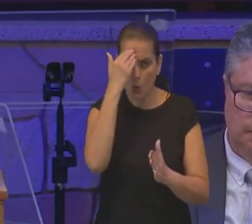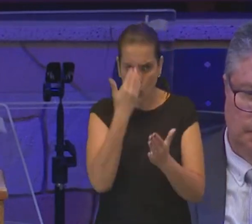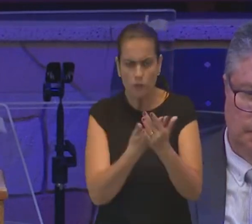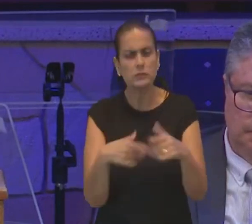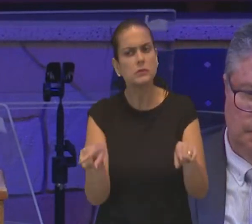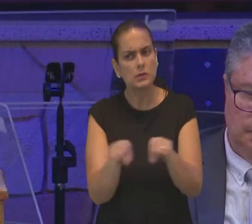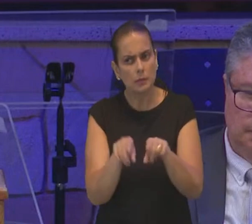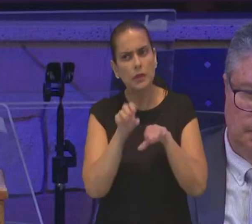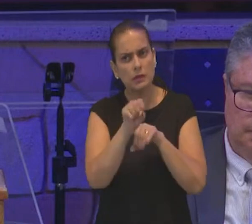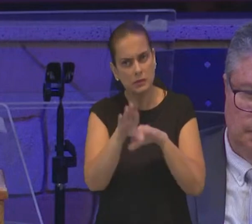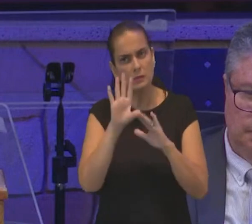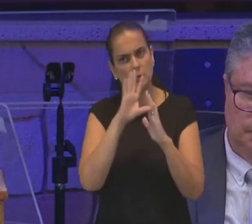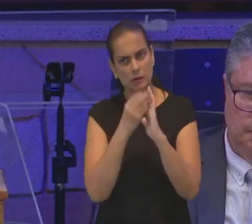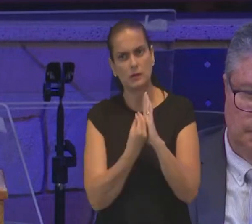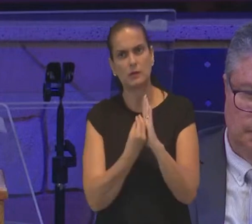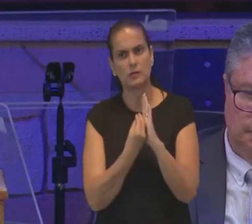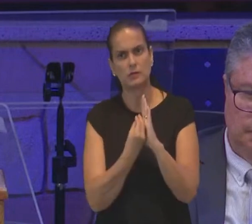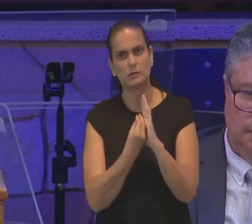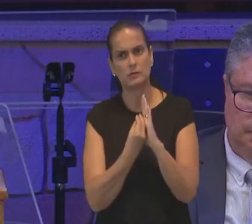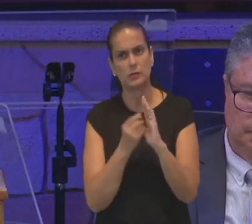igreja.